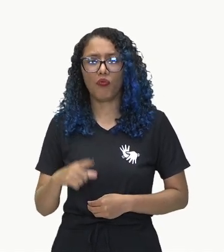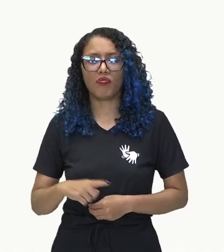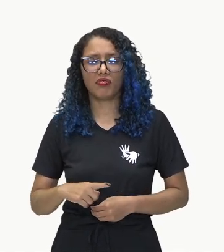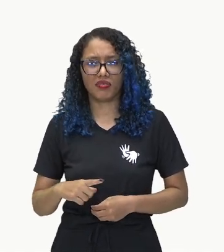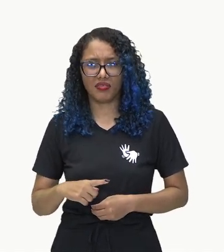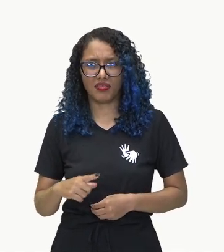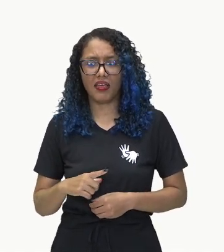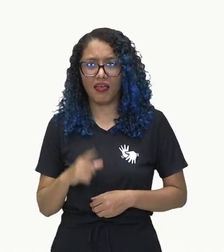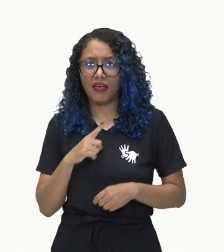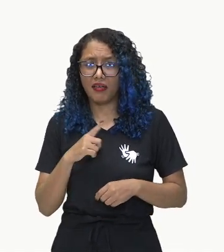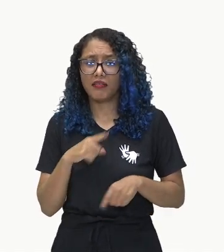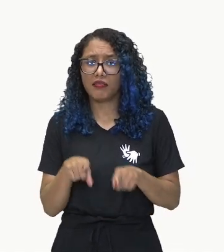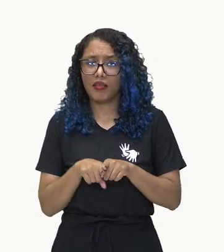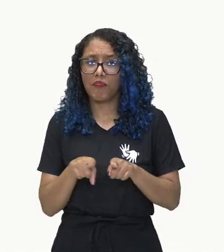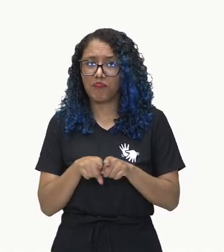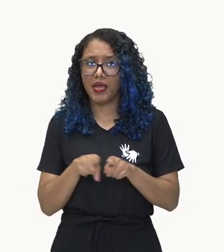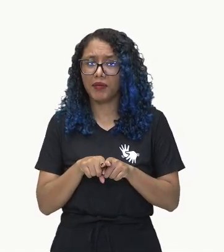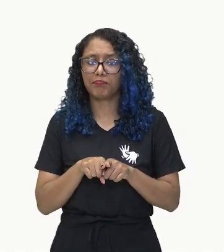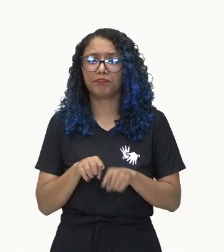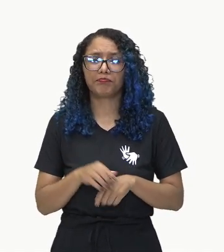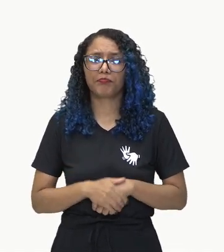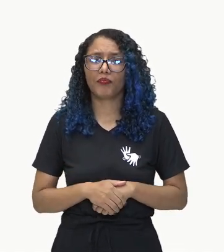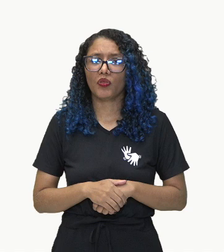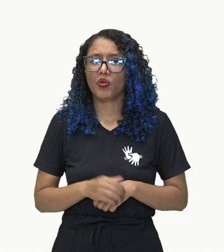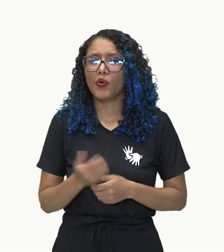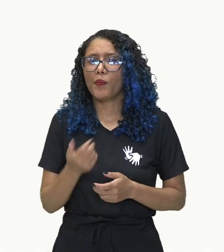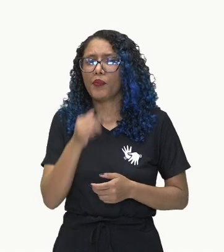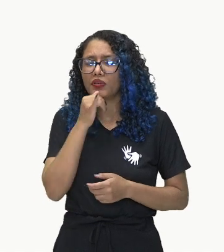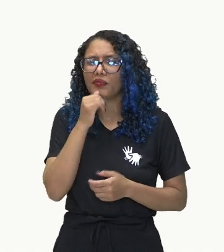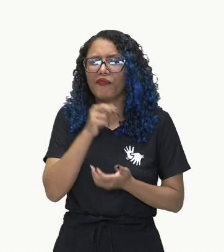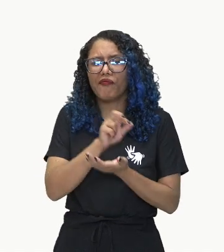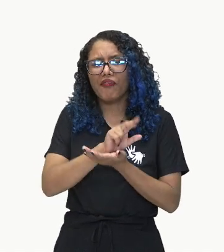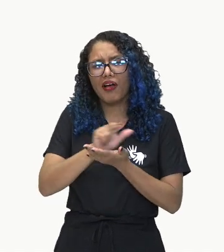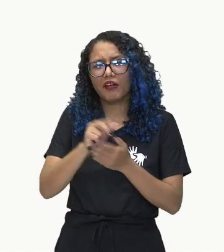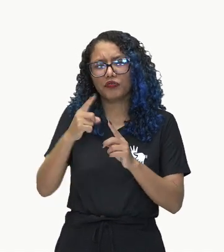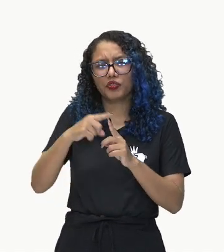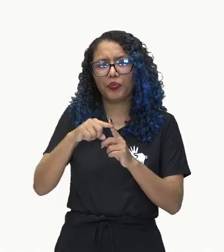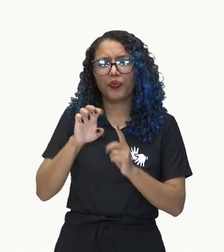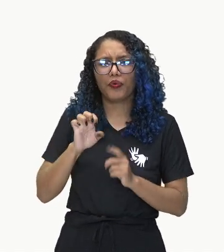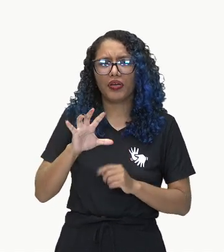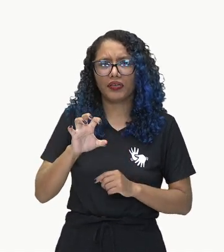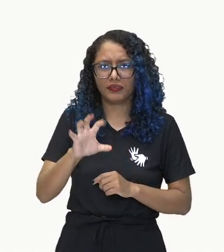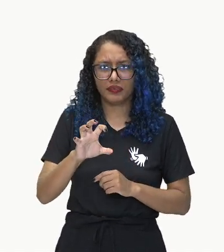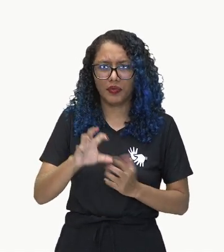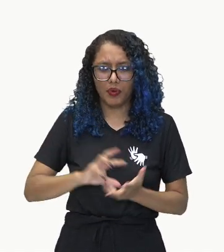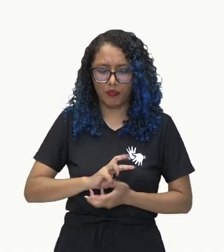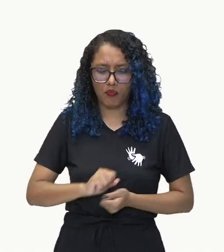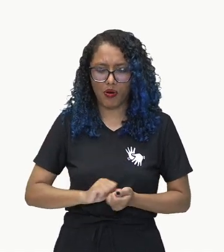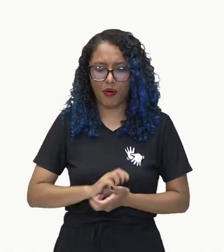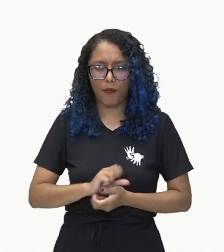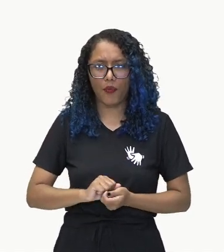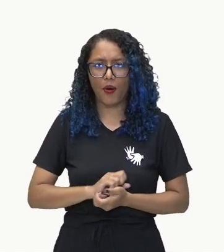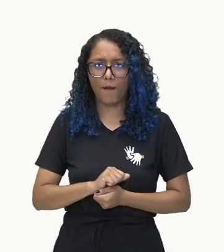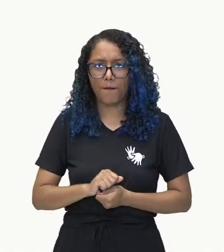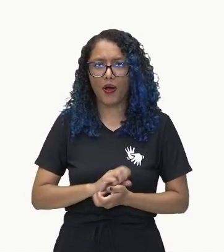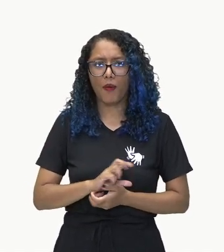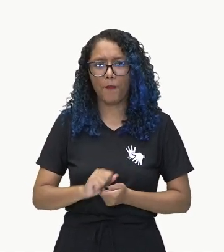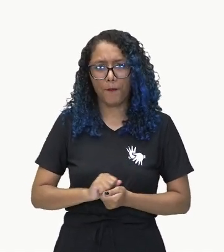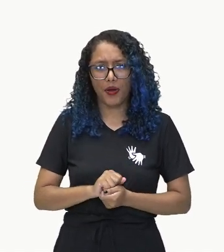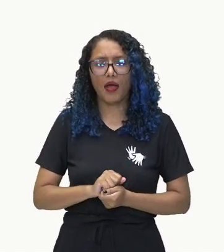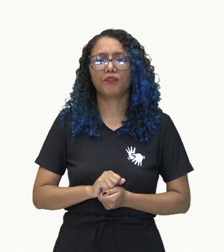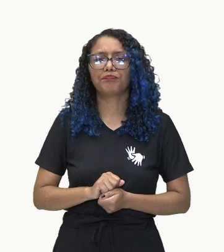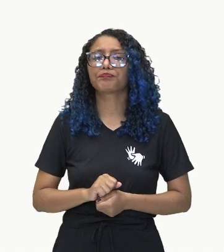também enzimas digestivas, como a pepsina, que começam a digerir as proteínas. Então, vejam